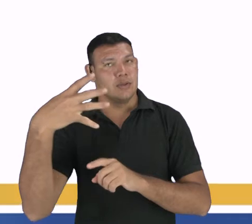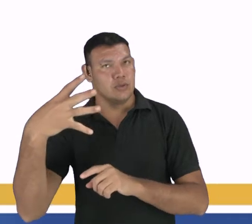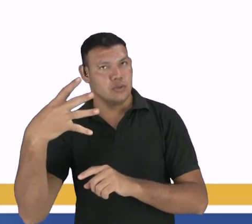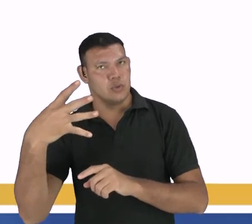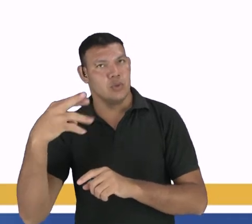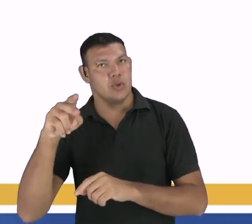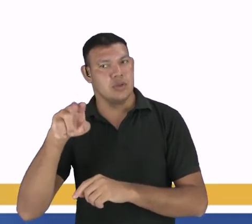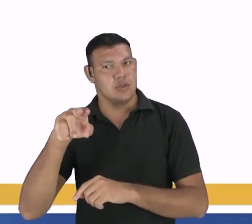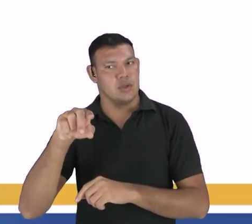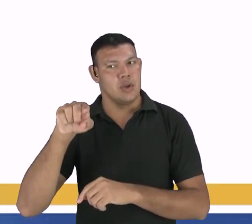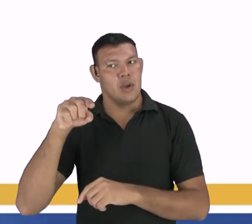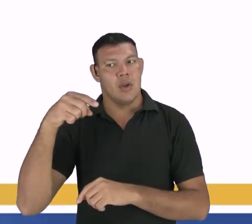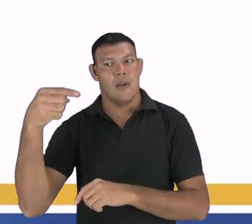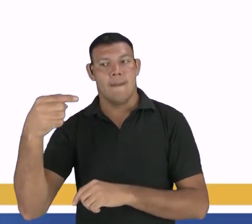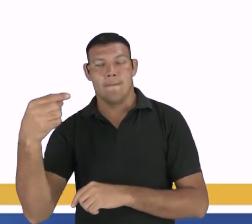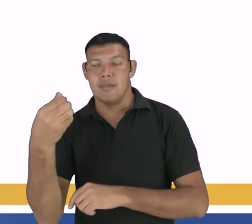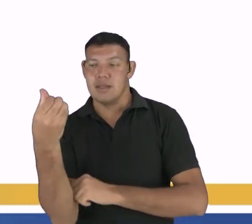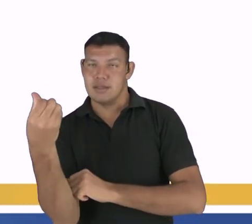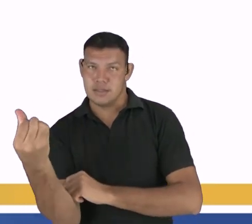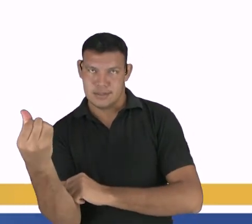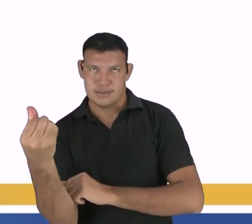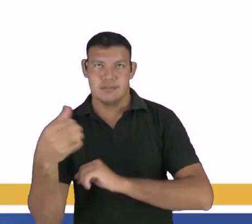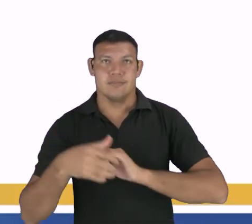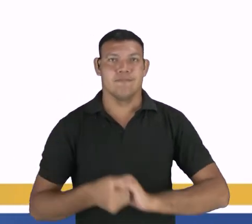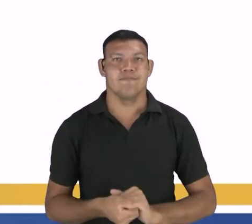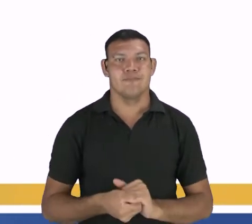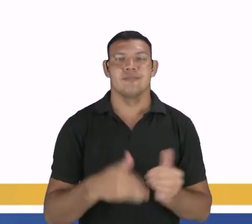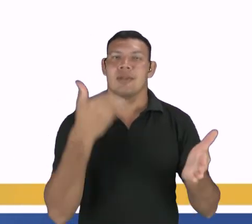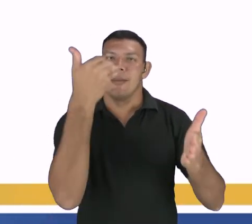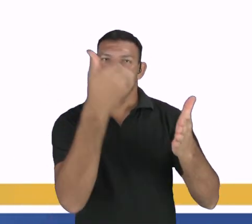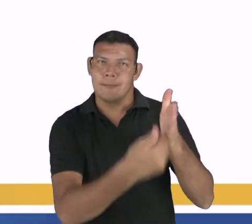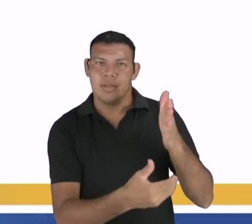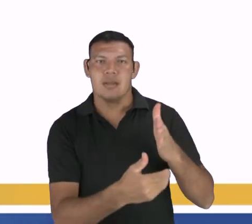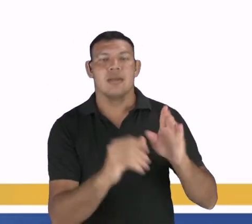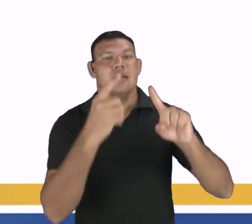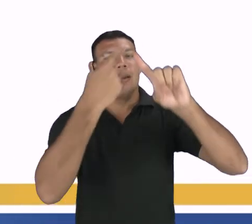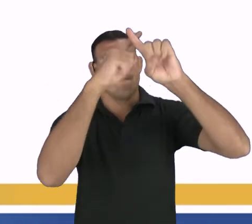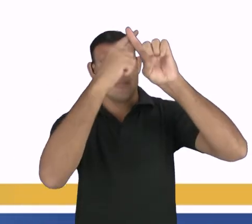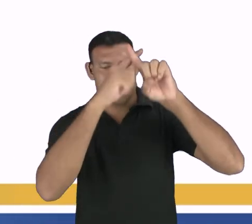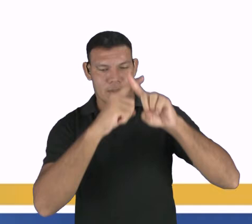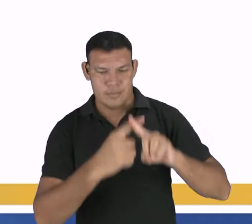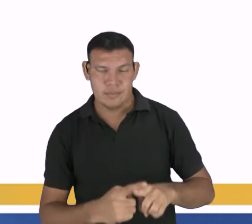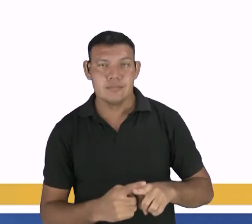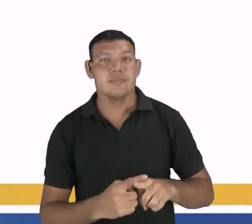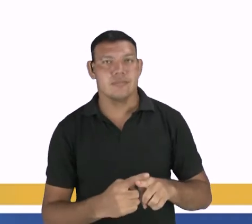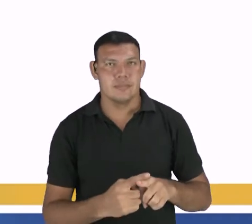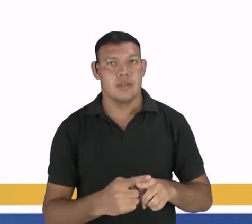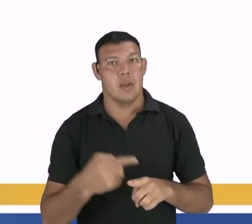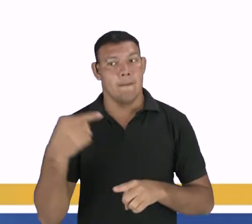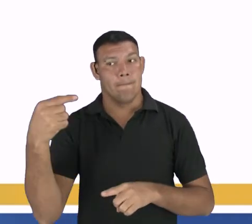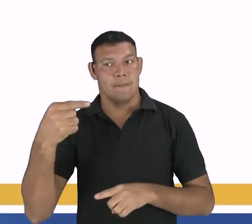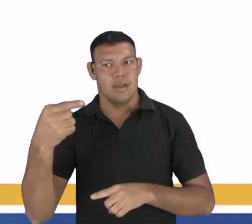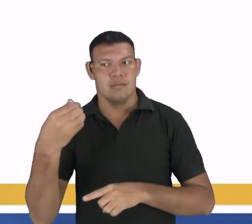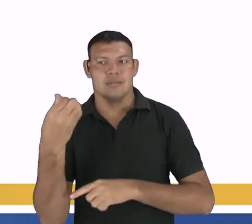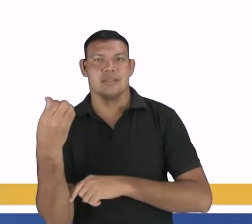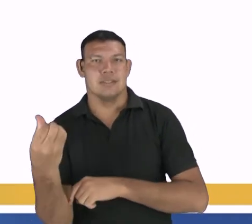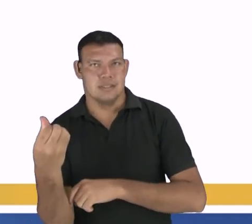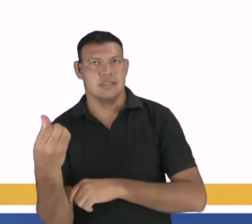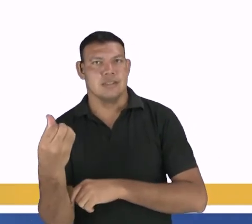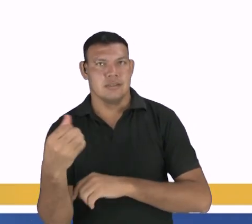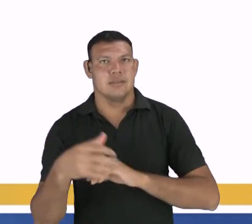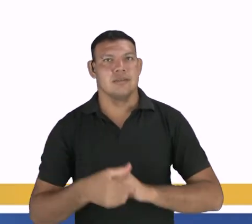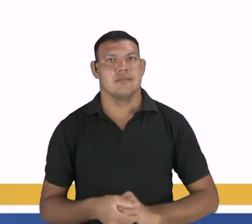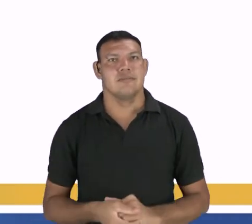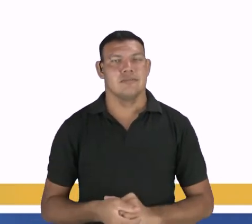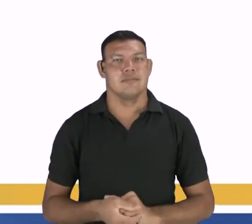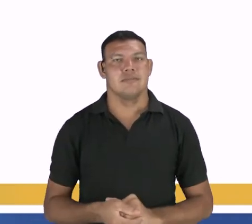aí de negativo. Então, nós podemos observar que a equipe perdeu ao longo do torneio menos 6, né? Ou seja, perdeu, né? A